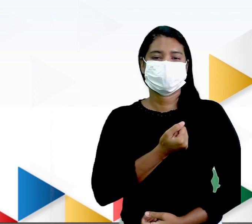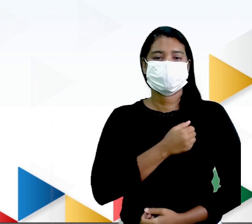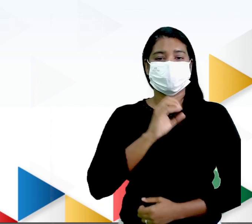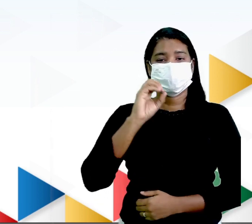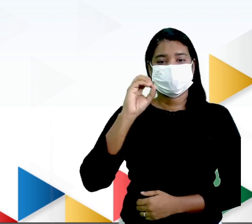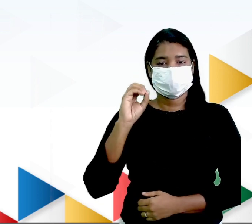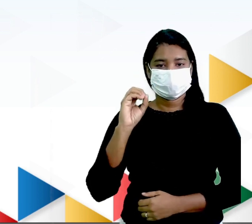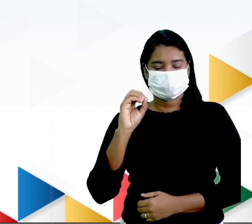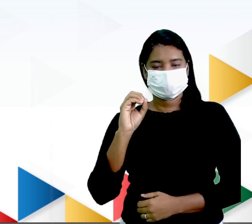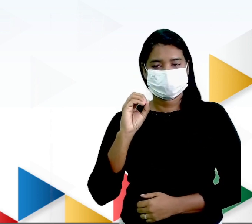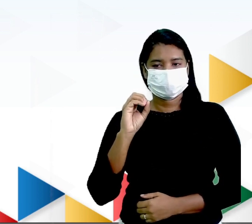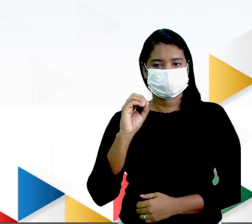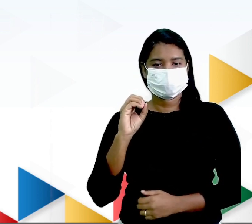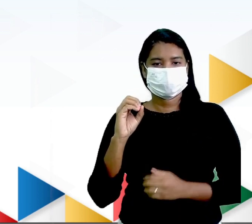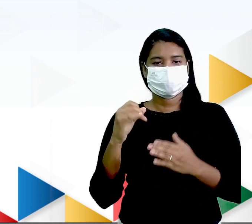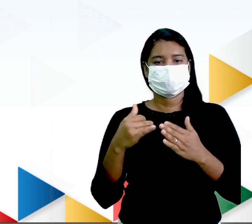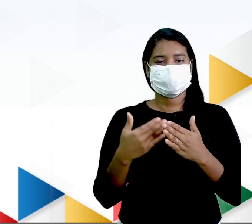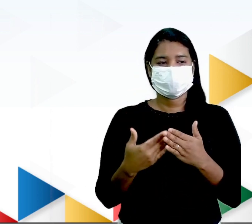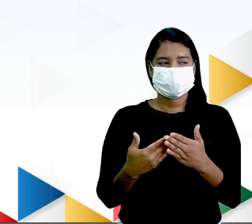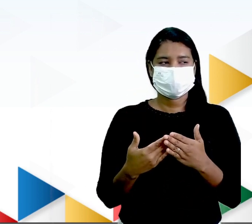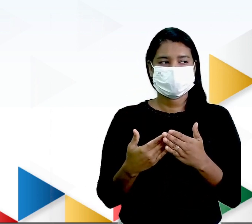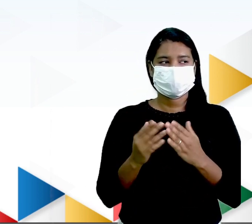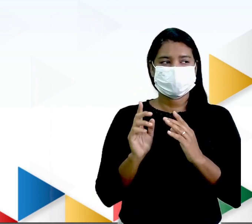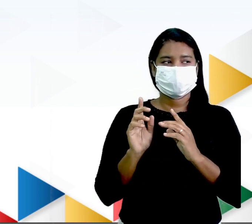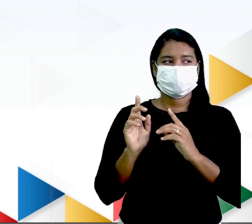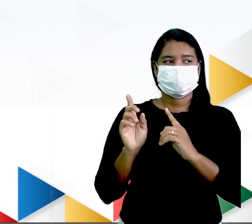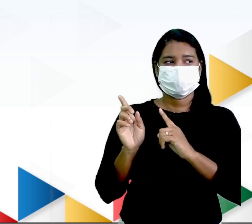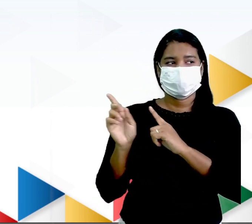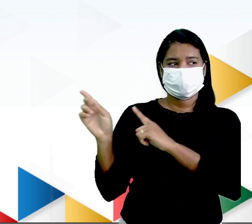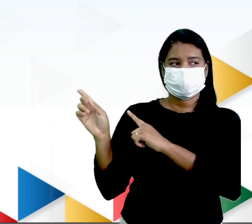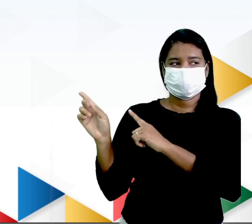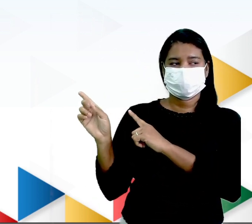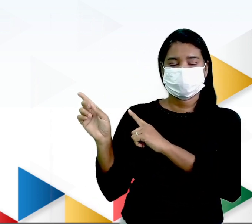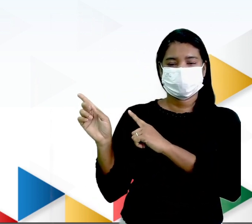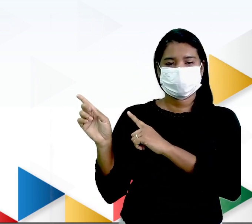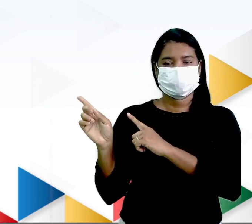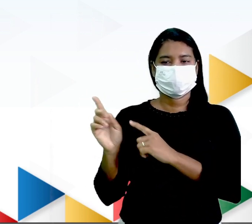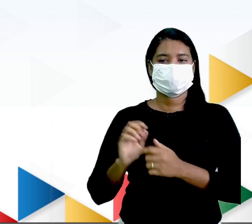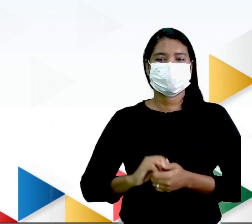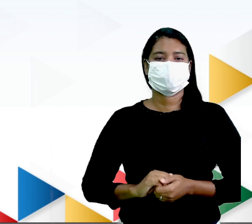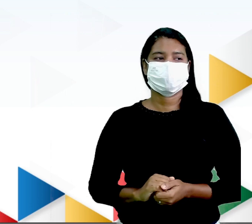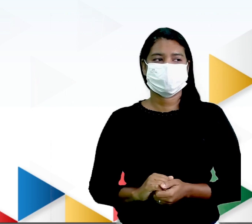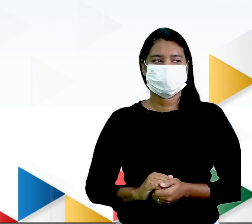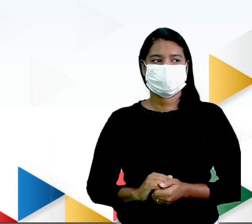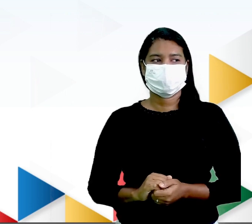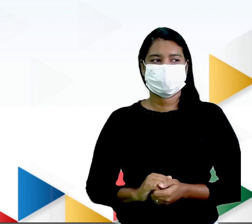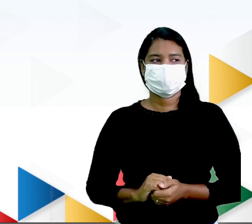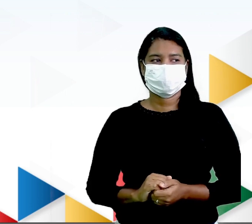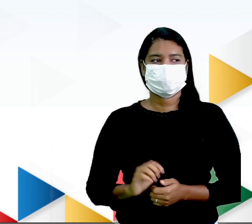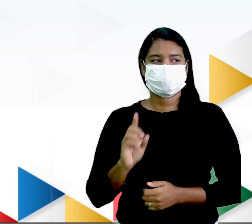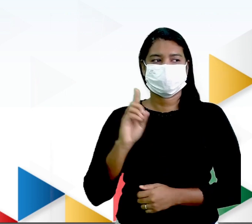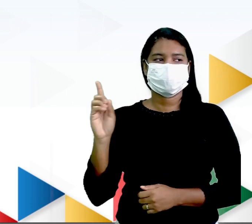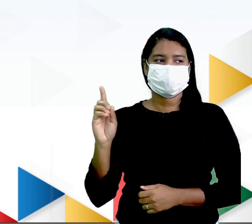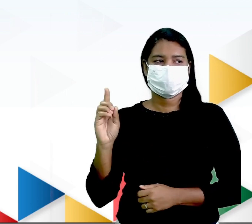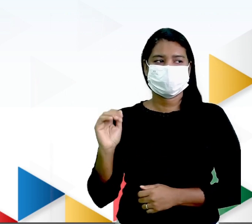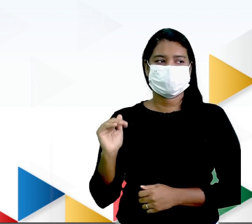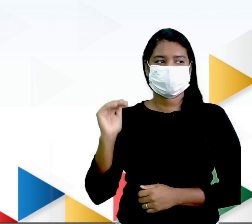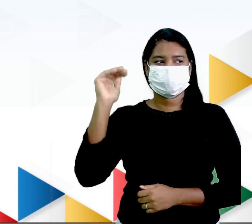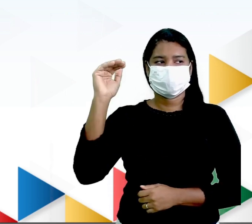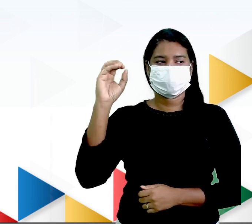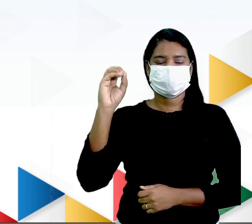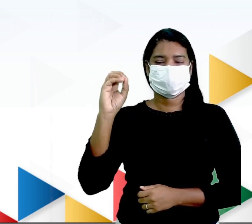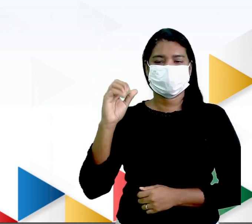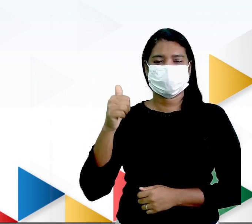em diante, normalmente para o teu lado direito, os valores crescentes de 0, 1, 2, 3 e